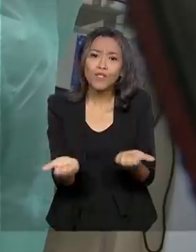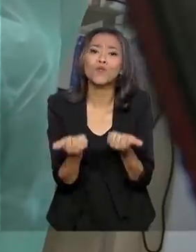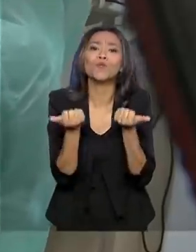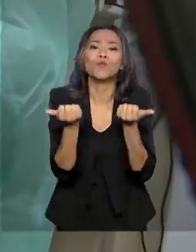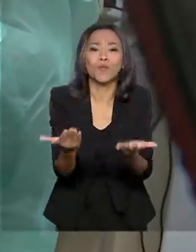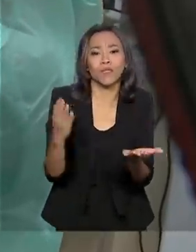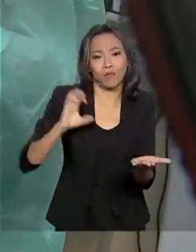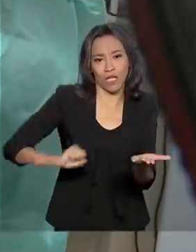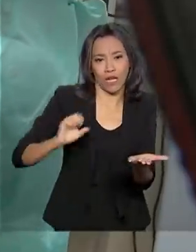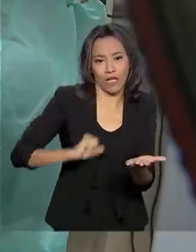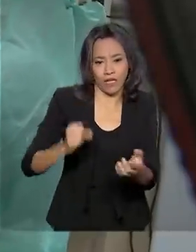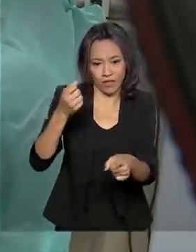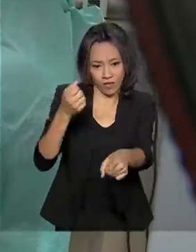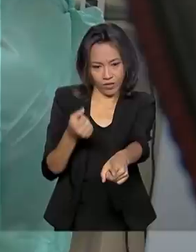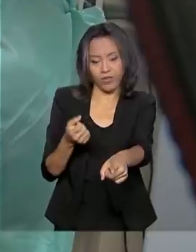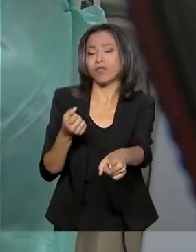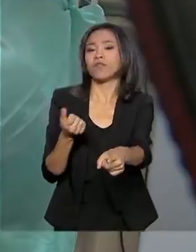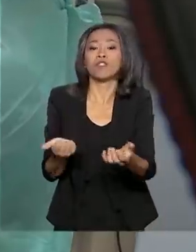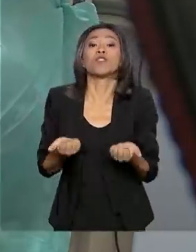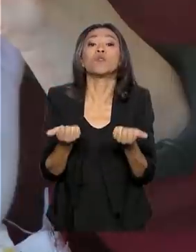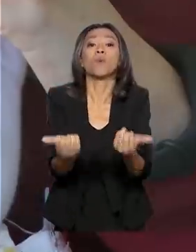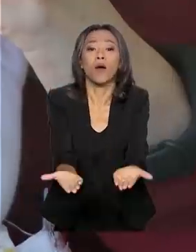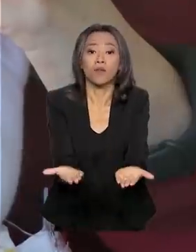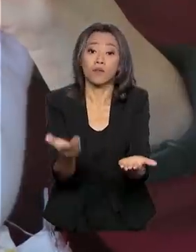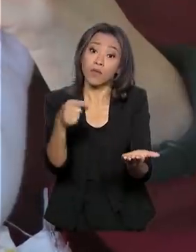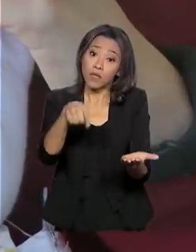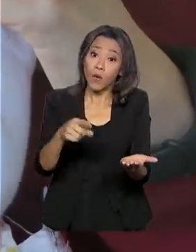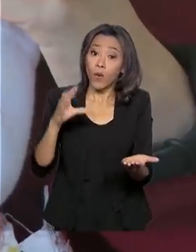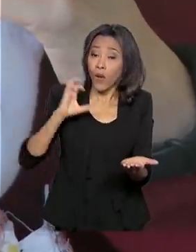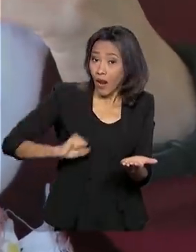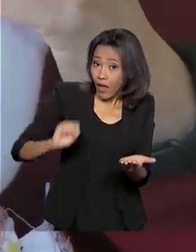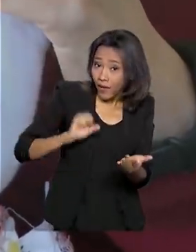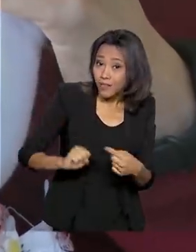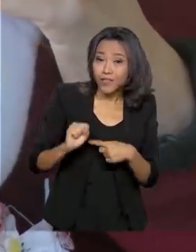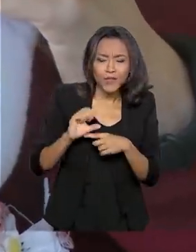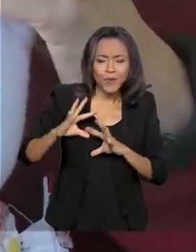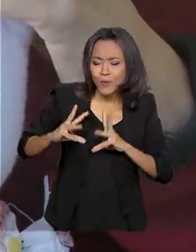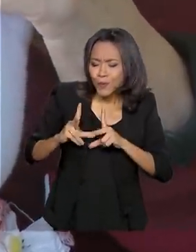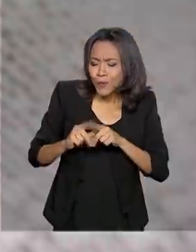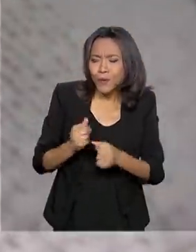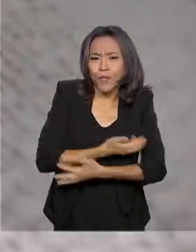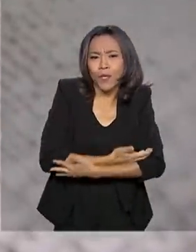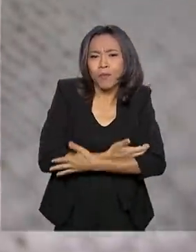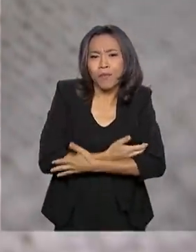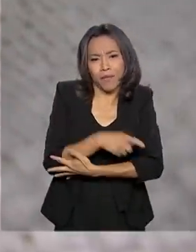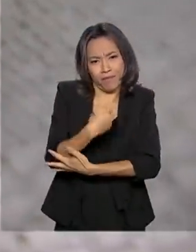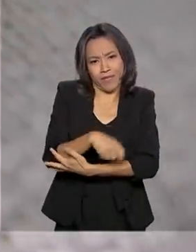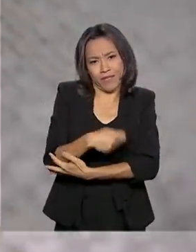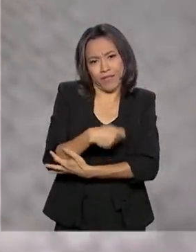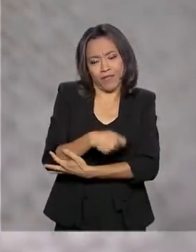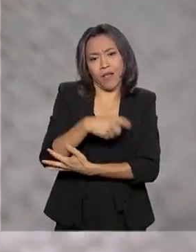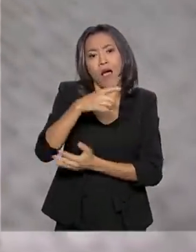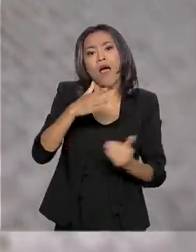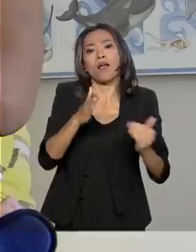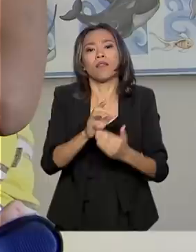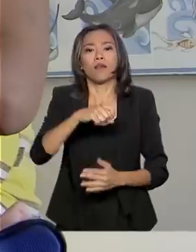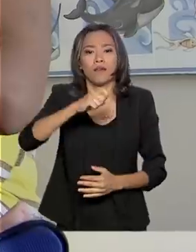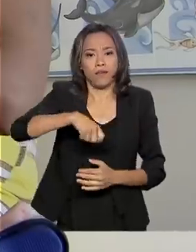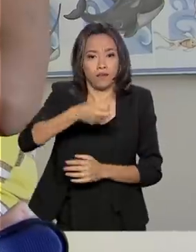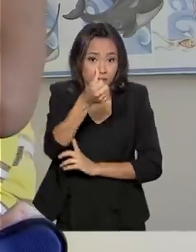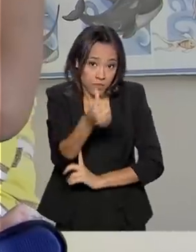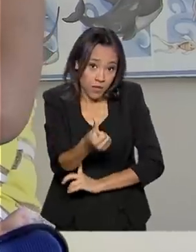de 10,7 mil litros de leite doados. O leite materno possui tudo o que o bebê precisa até os seis meses de vida.